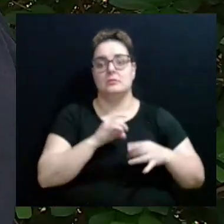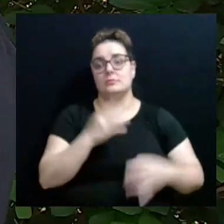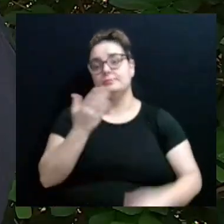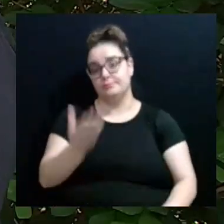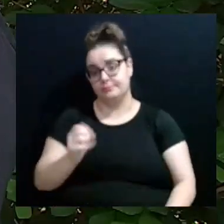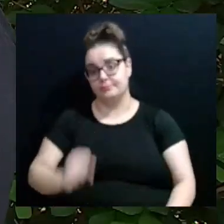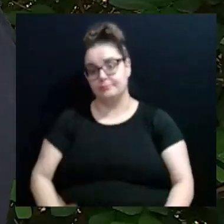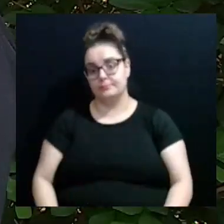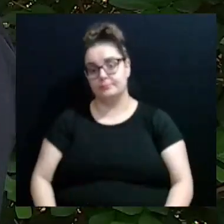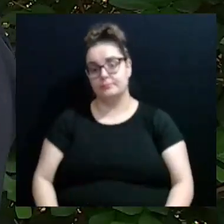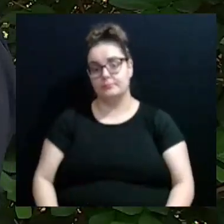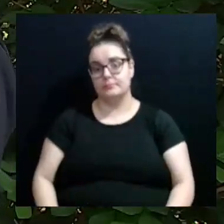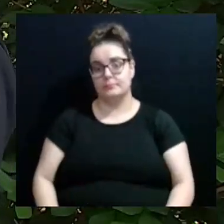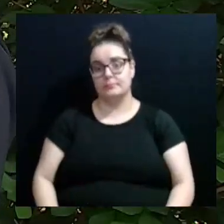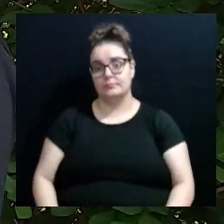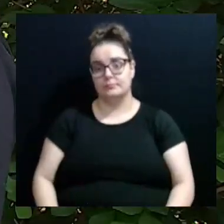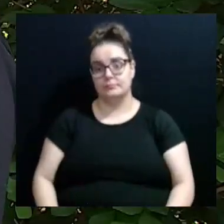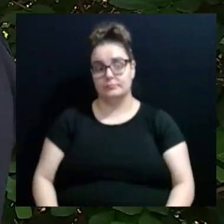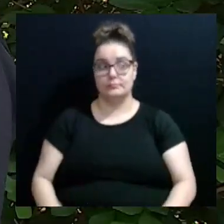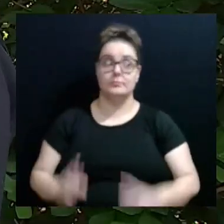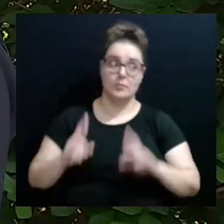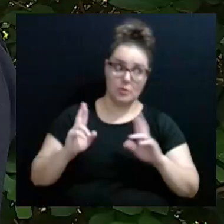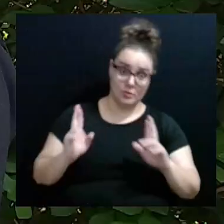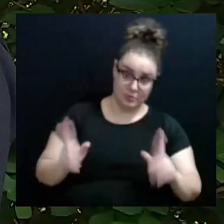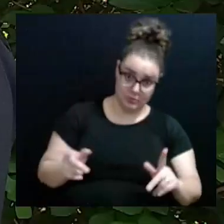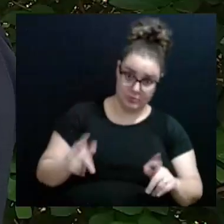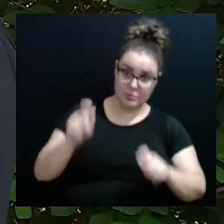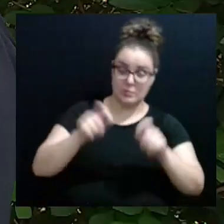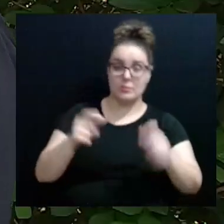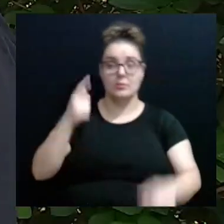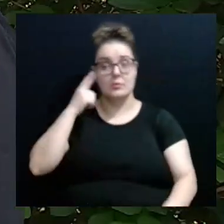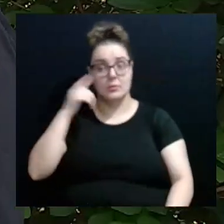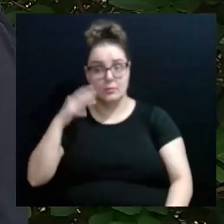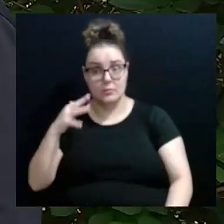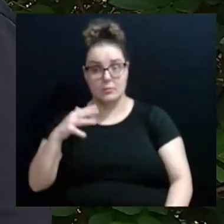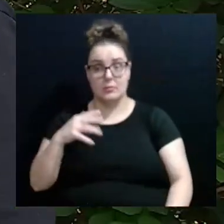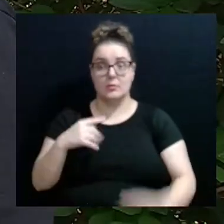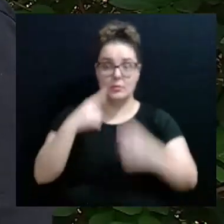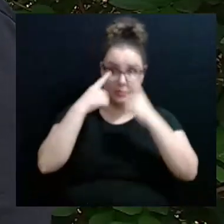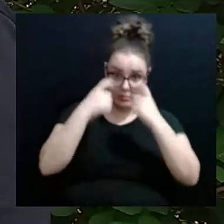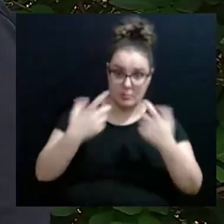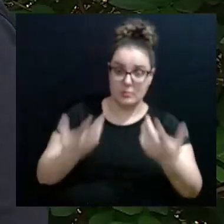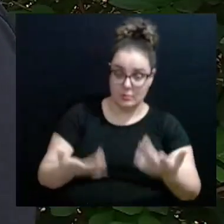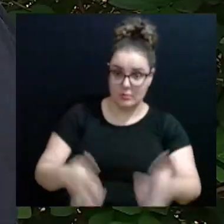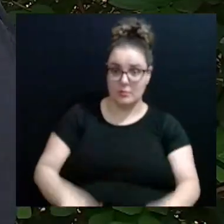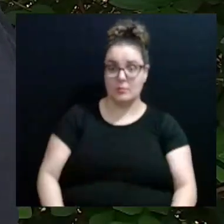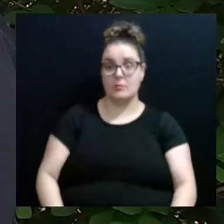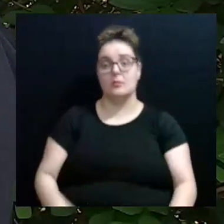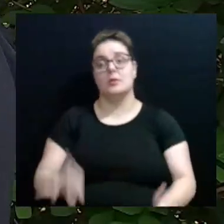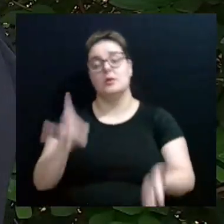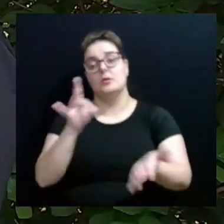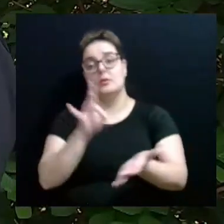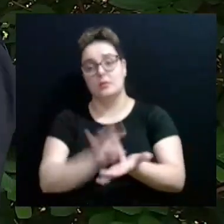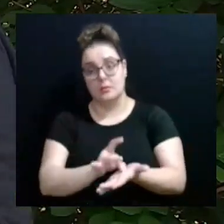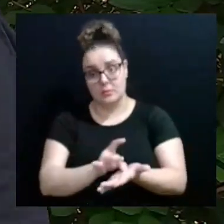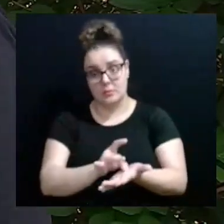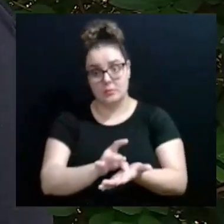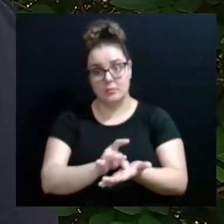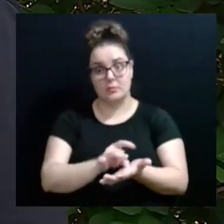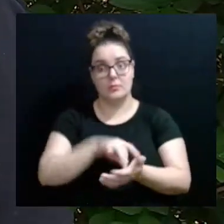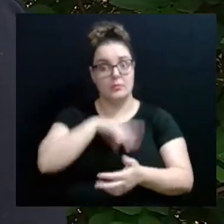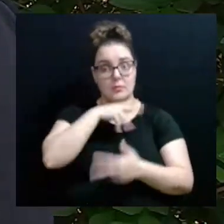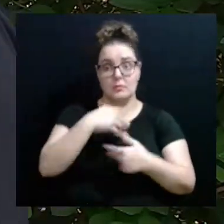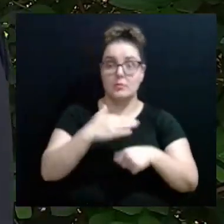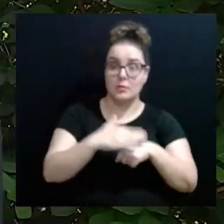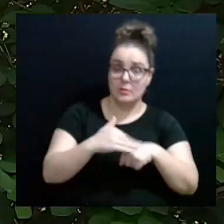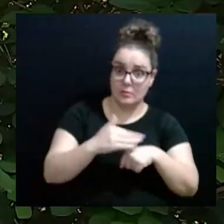assim, diferente do que as pessoas pensam que eles são agressivos, né? Na verdade, eles são animais super dóceis, com muito medo